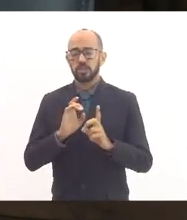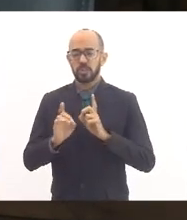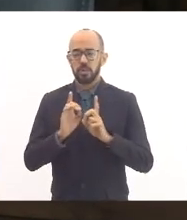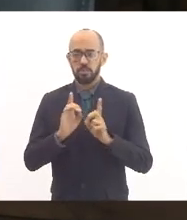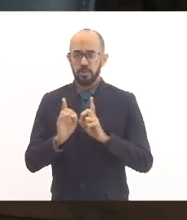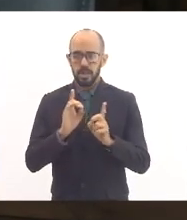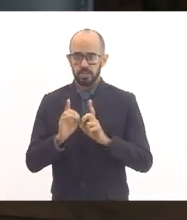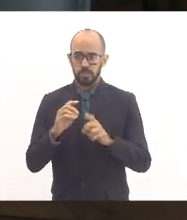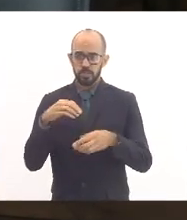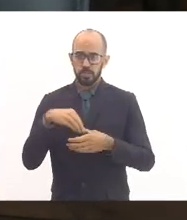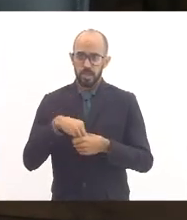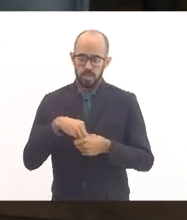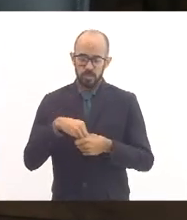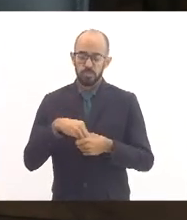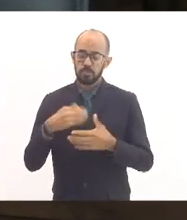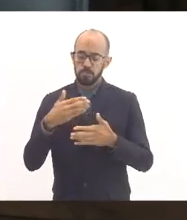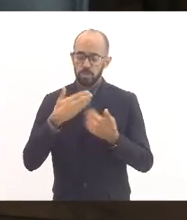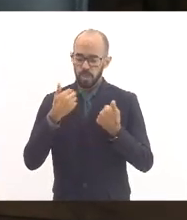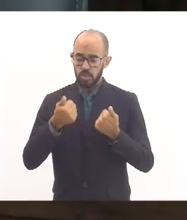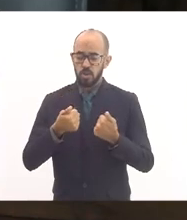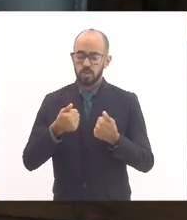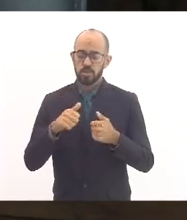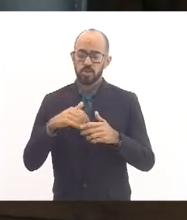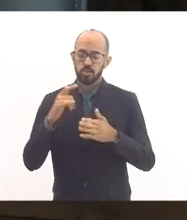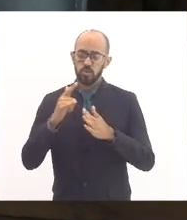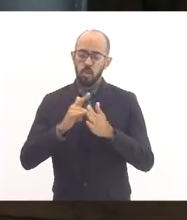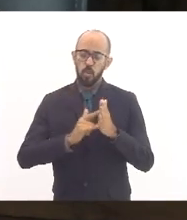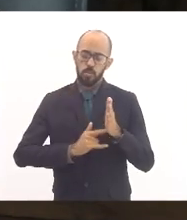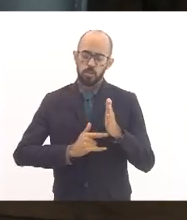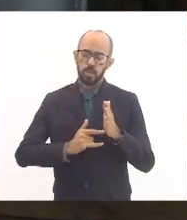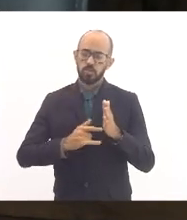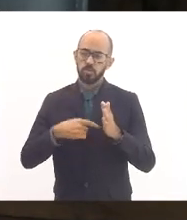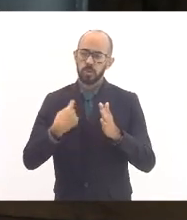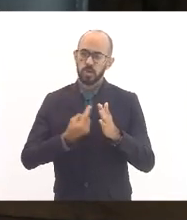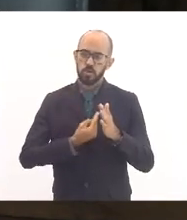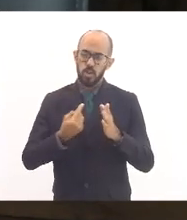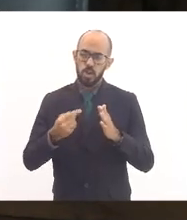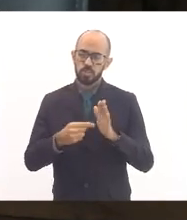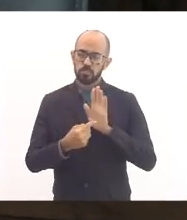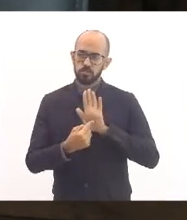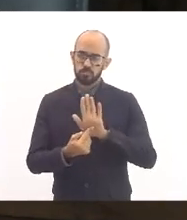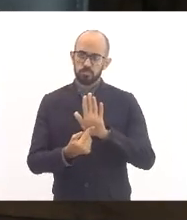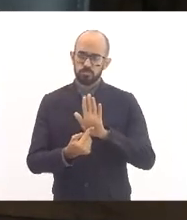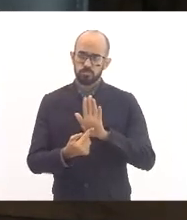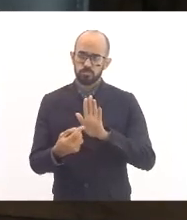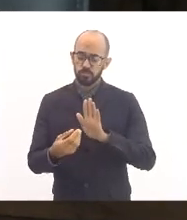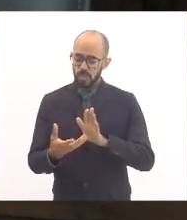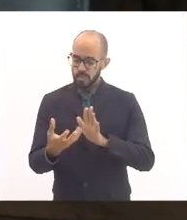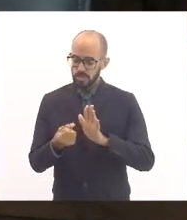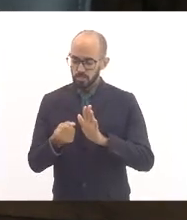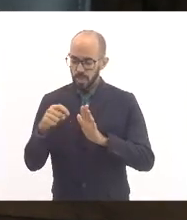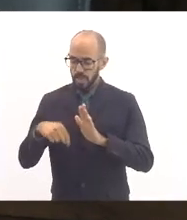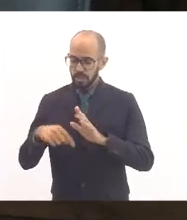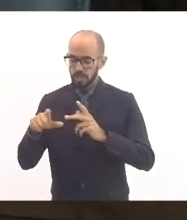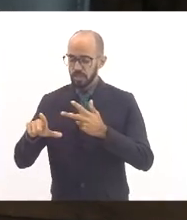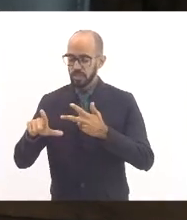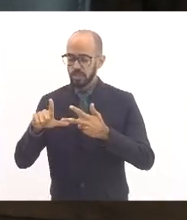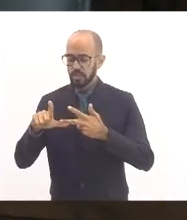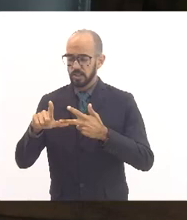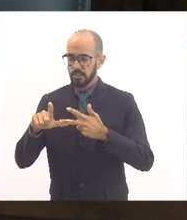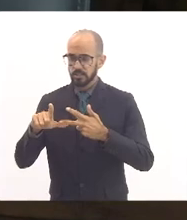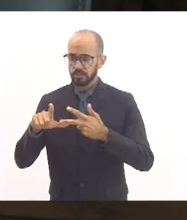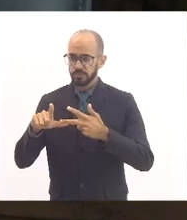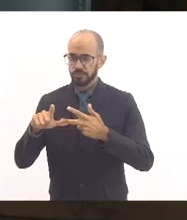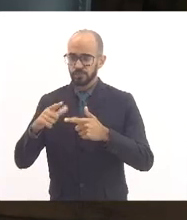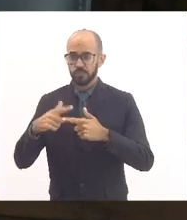internamente melhor seria o documento que nós estaríamos recebendo que vai ter um momento que nós não